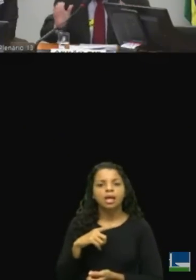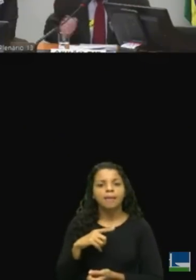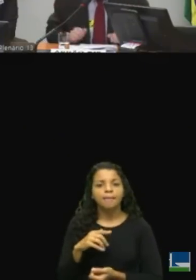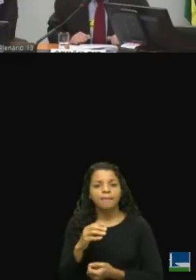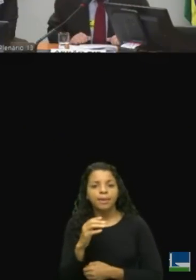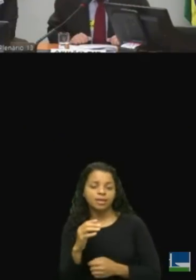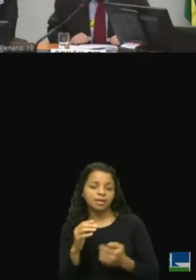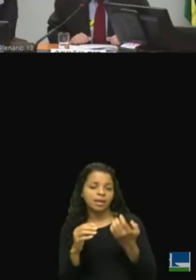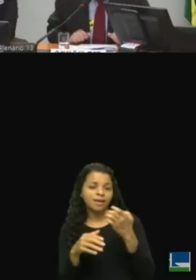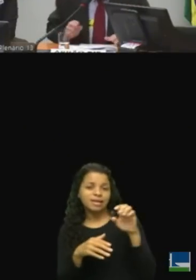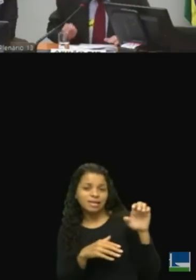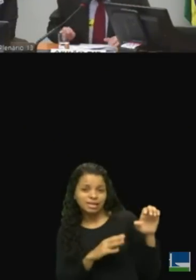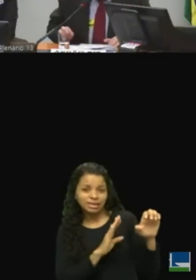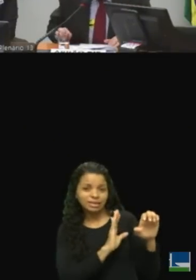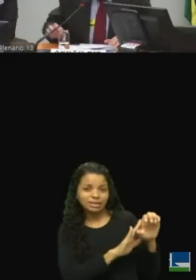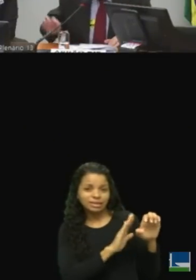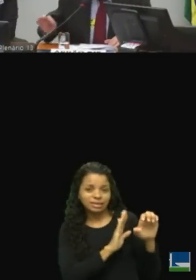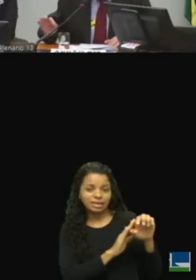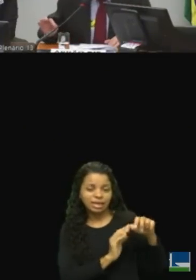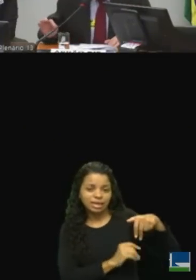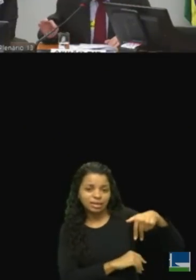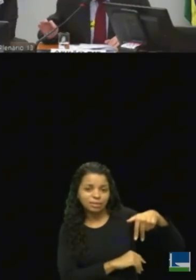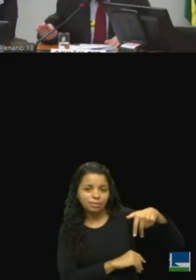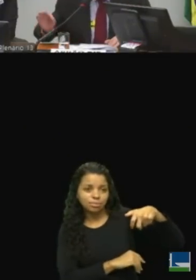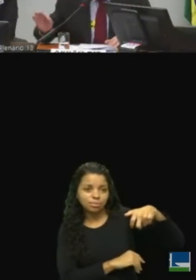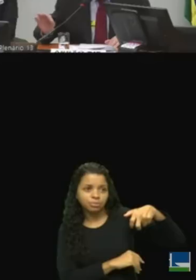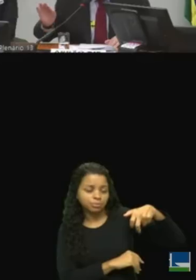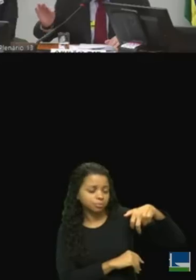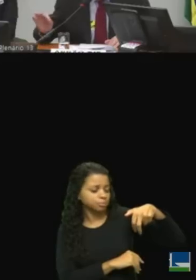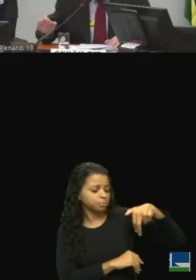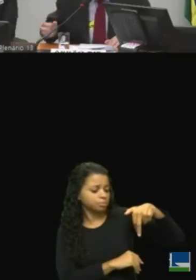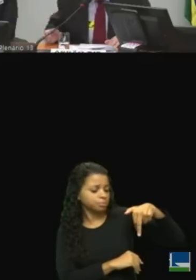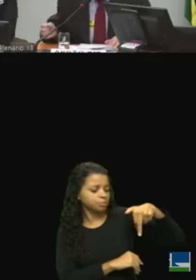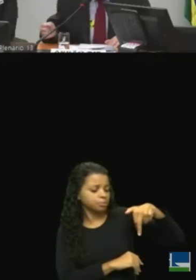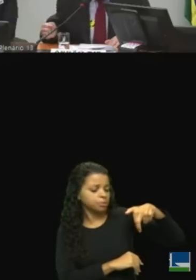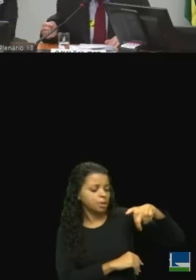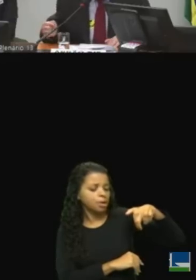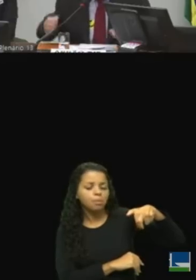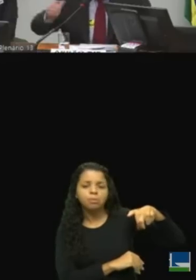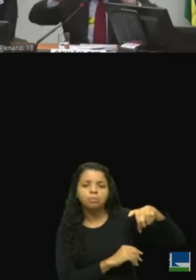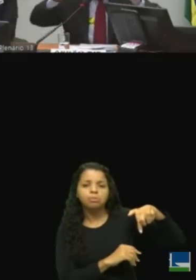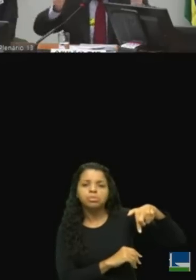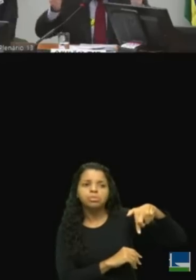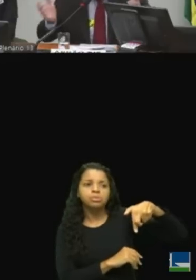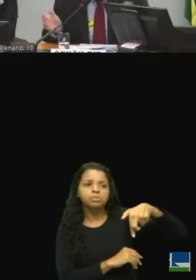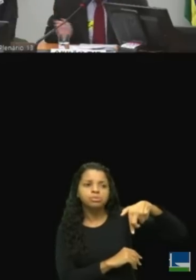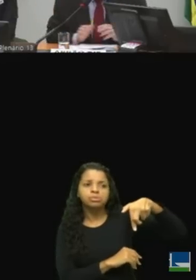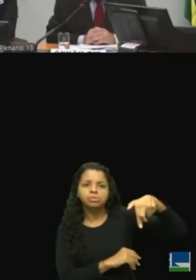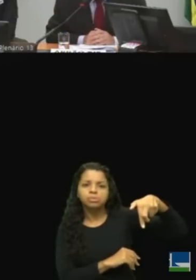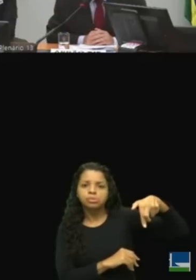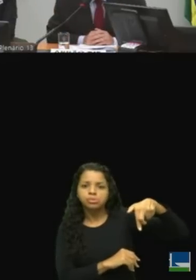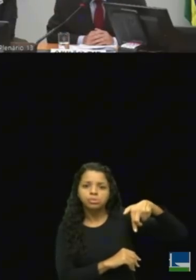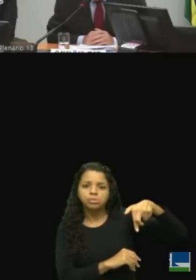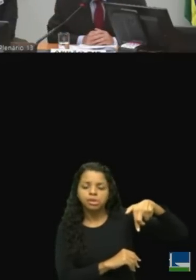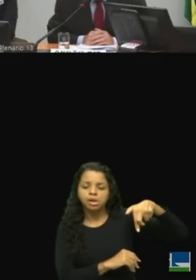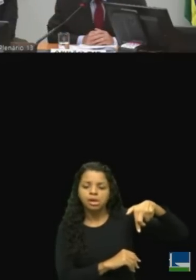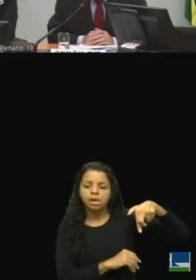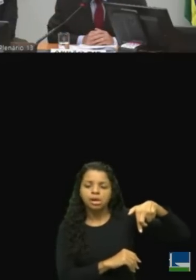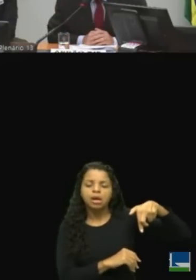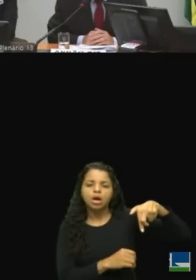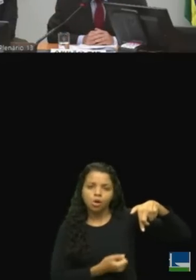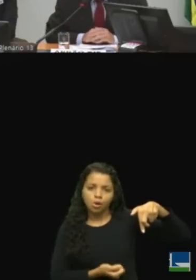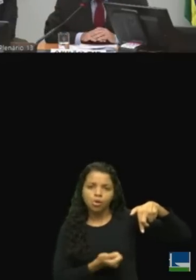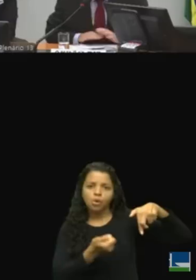esquerda, ela compra o veículo e sai da concessionária dirigindo um carro com câmbio automático e direção hidráulica.